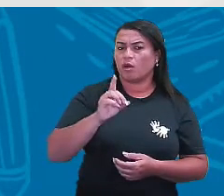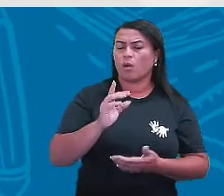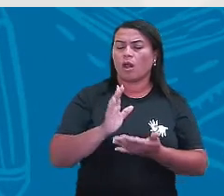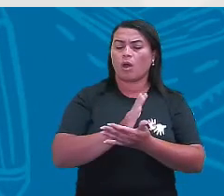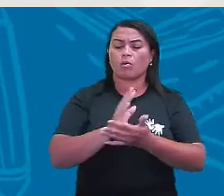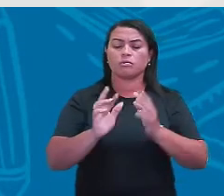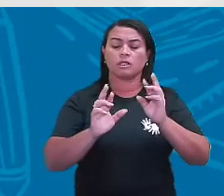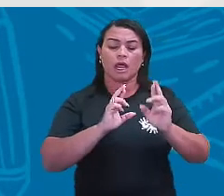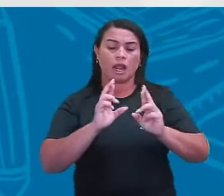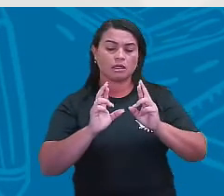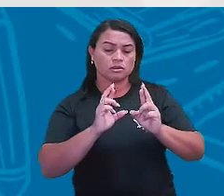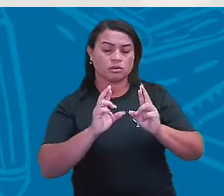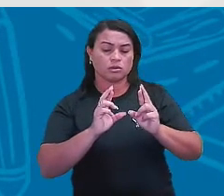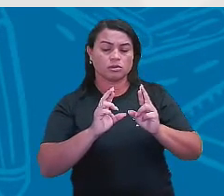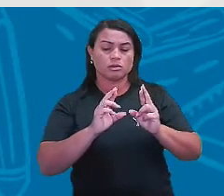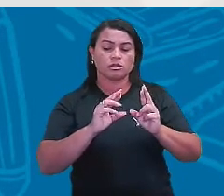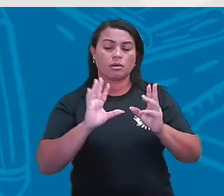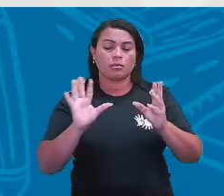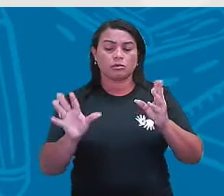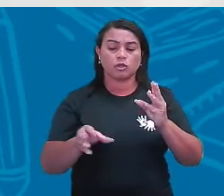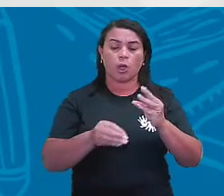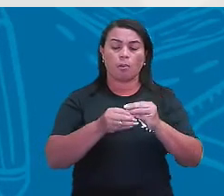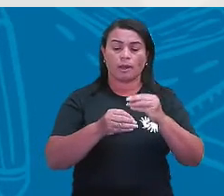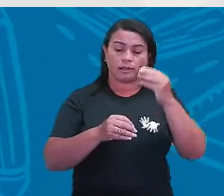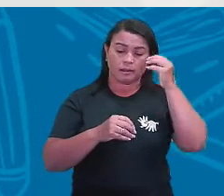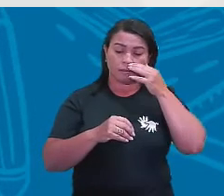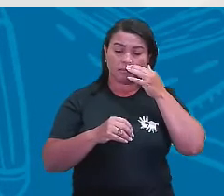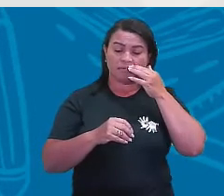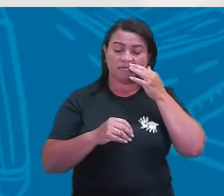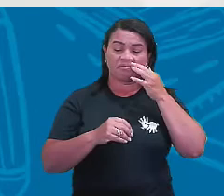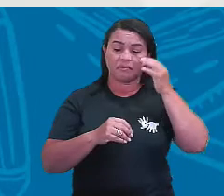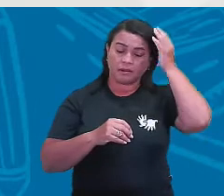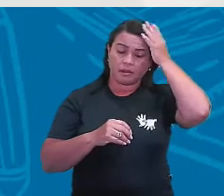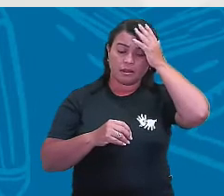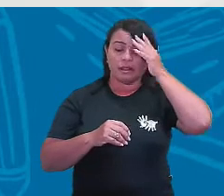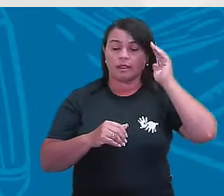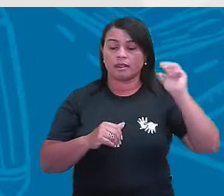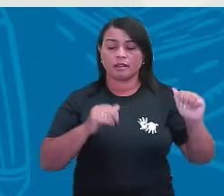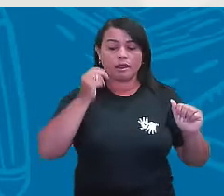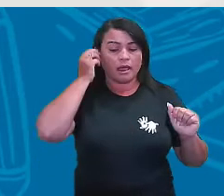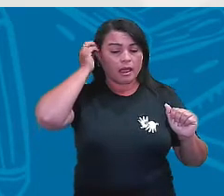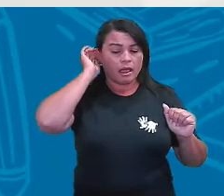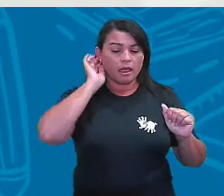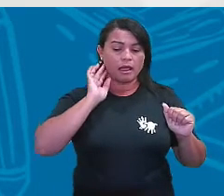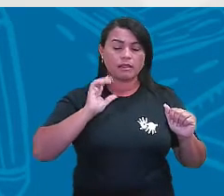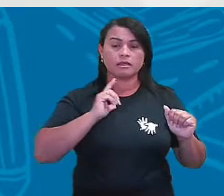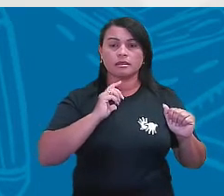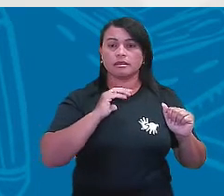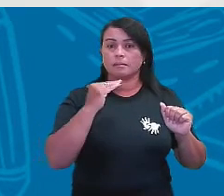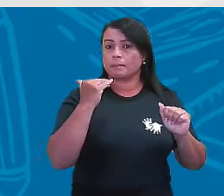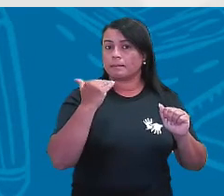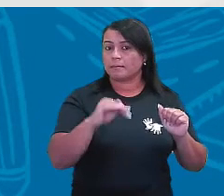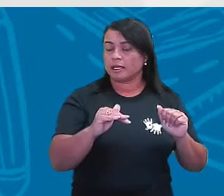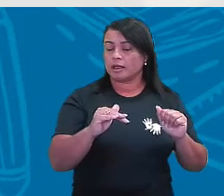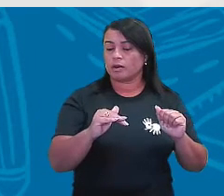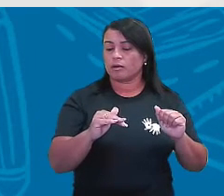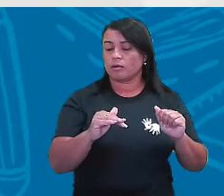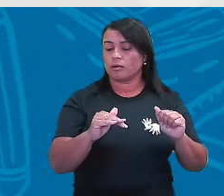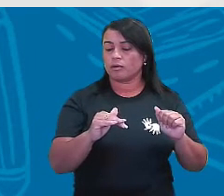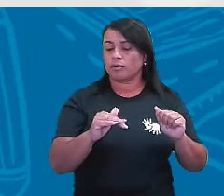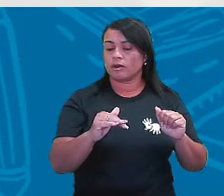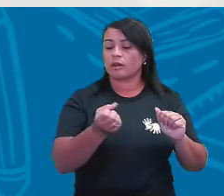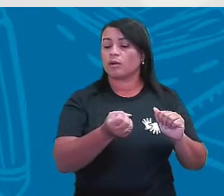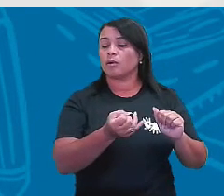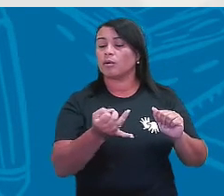relações e depois complete os itens, né? Letra A. Meia hora tem,